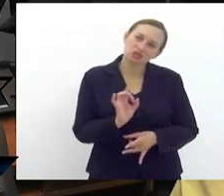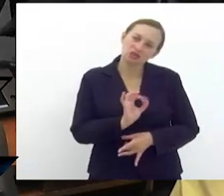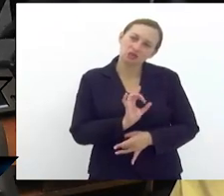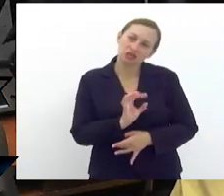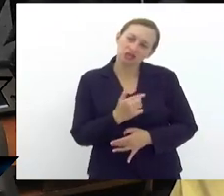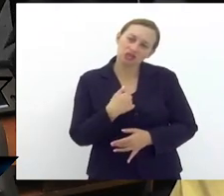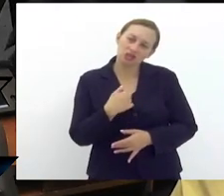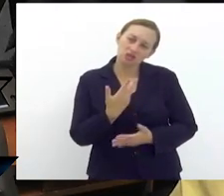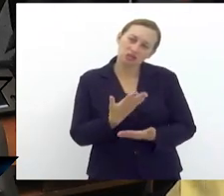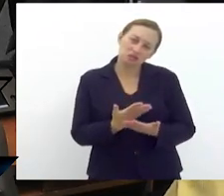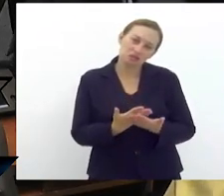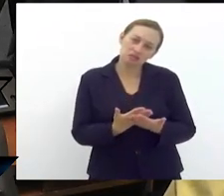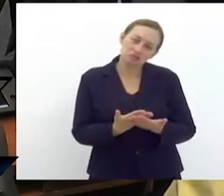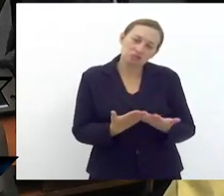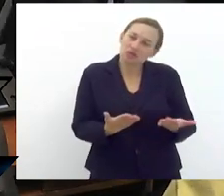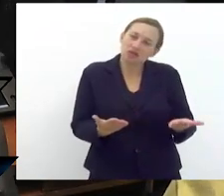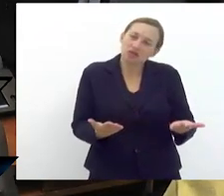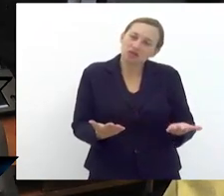oferecer